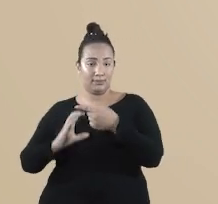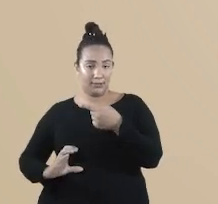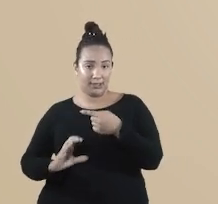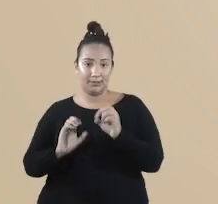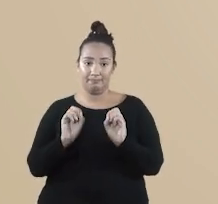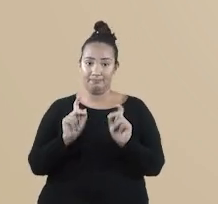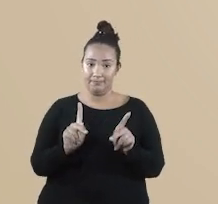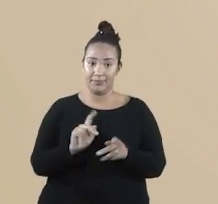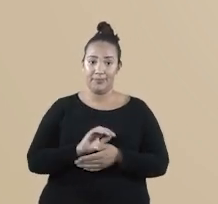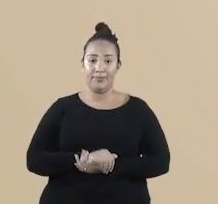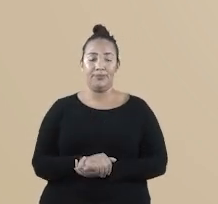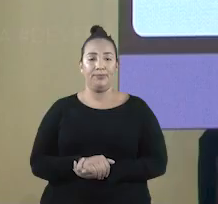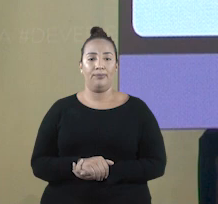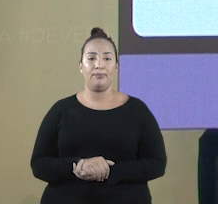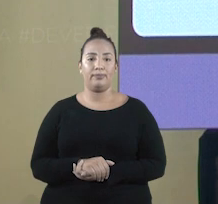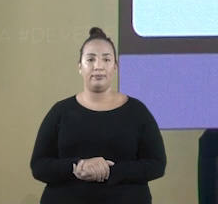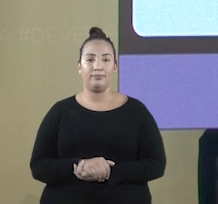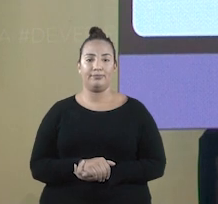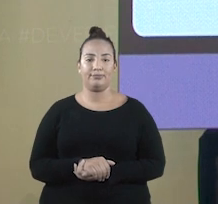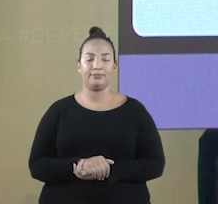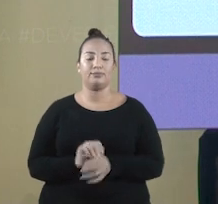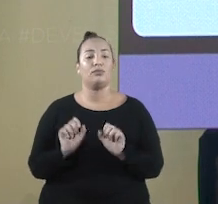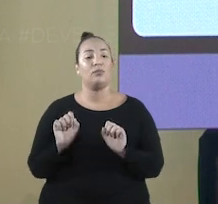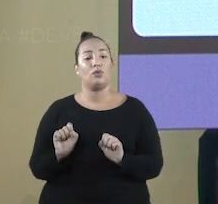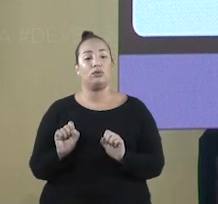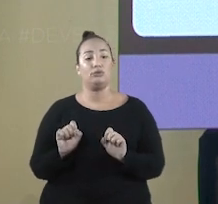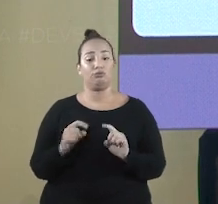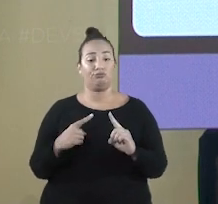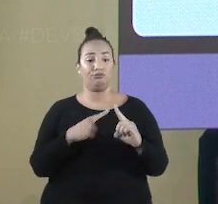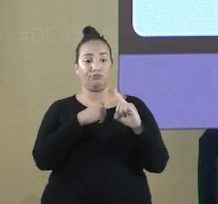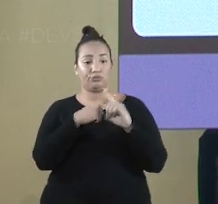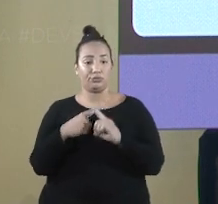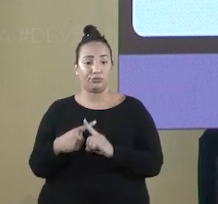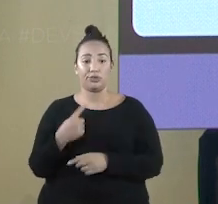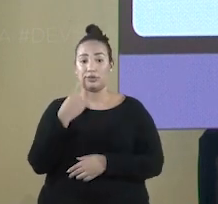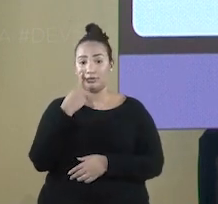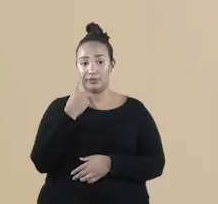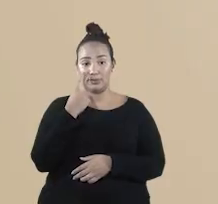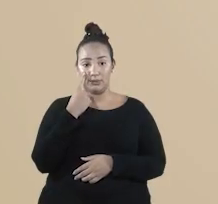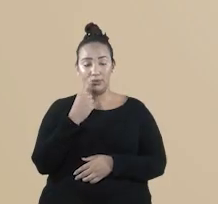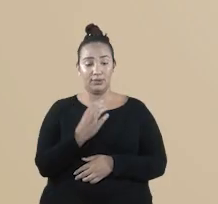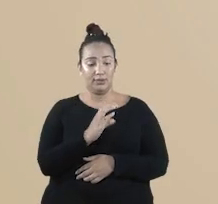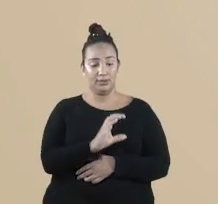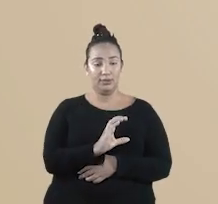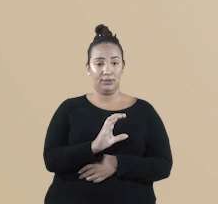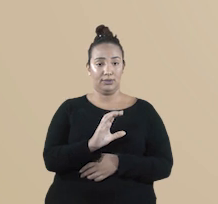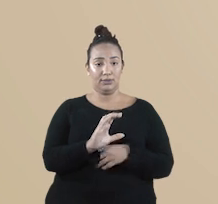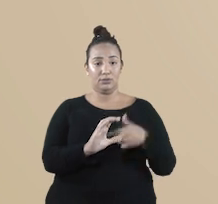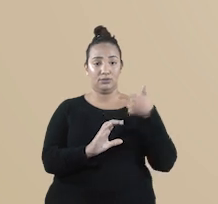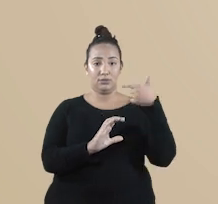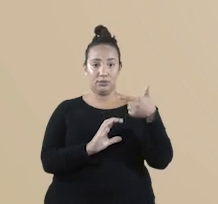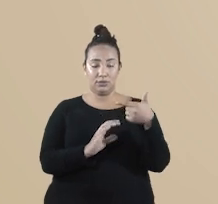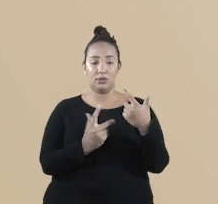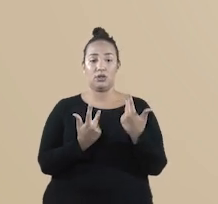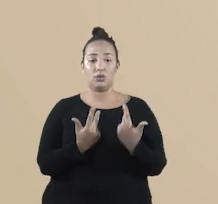sobre C, ok? Podemos multiplicar cruzado e obteremos C ao